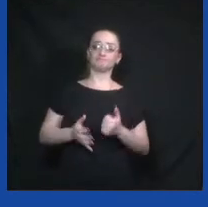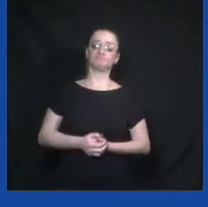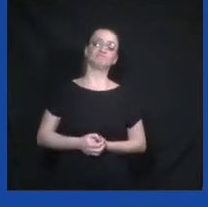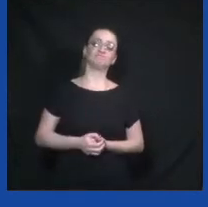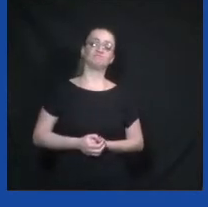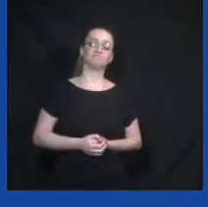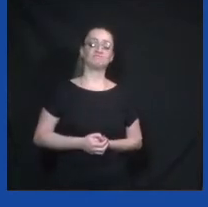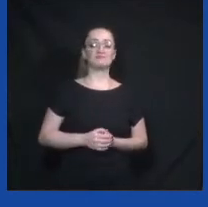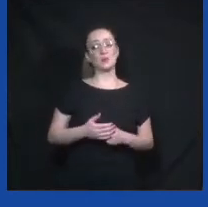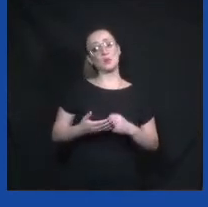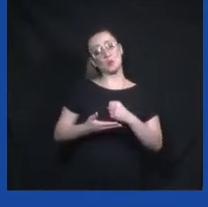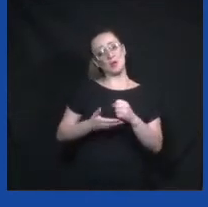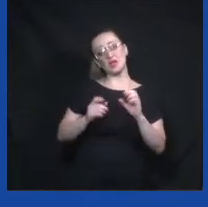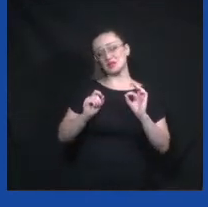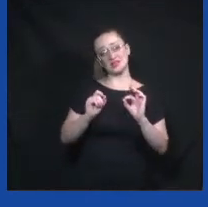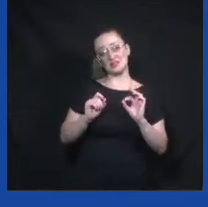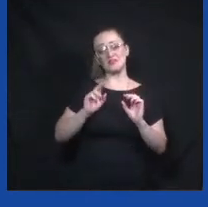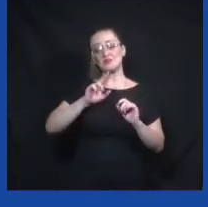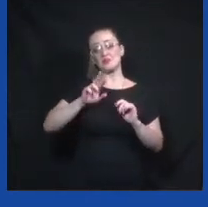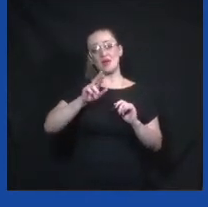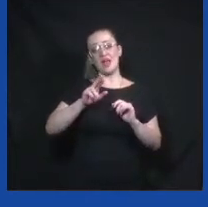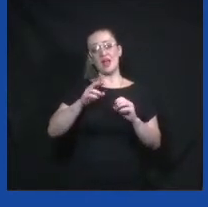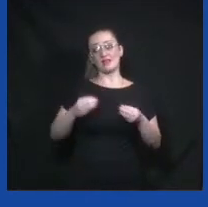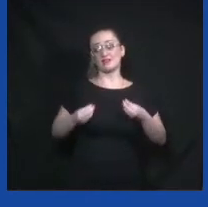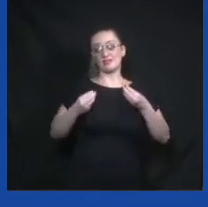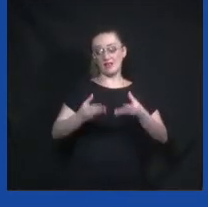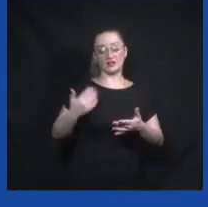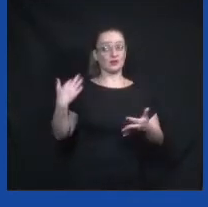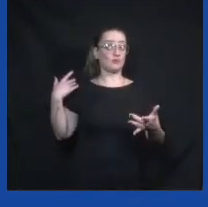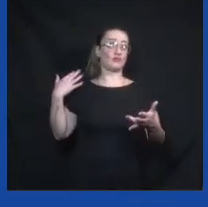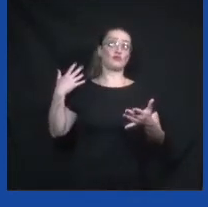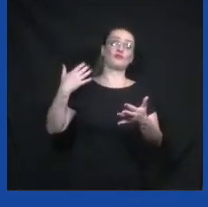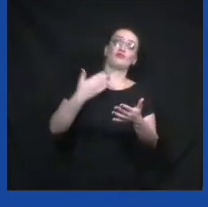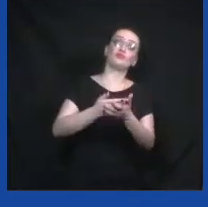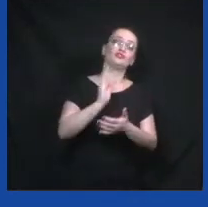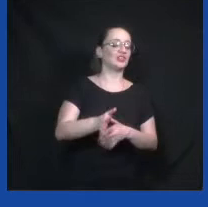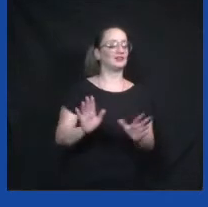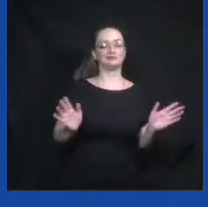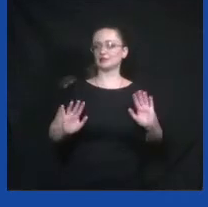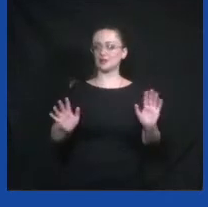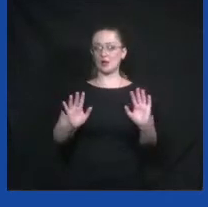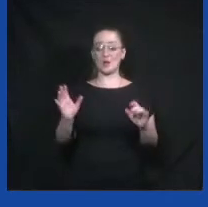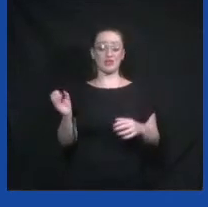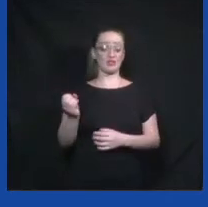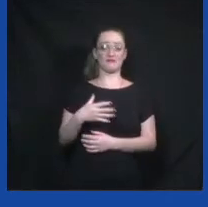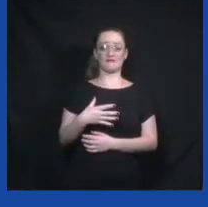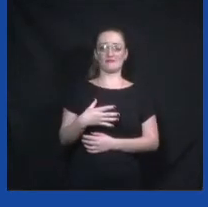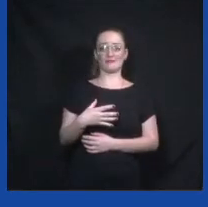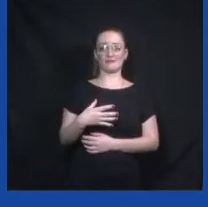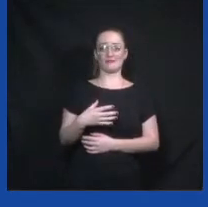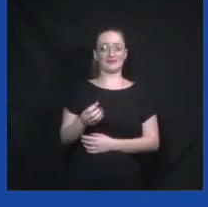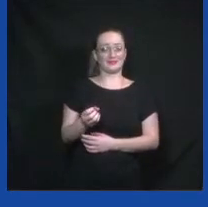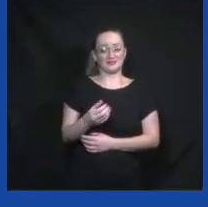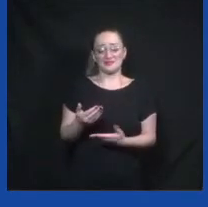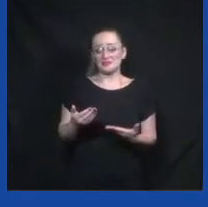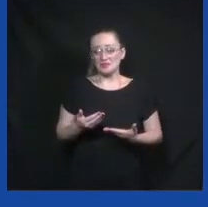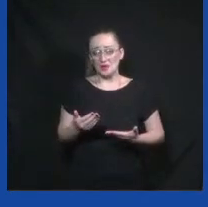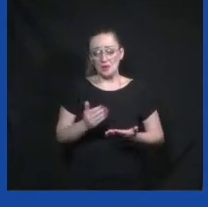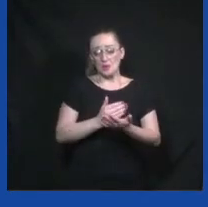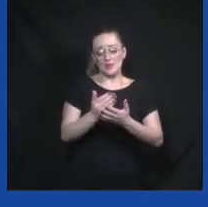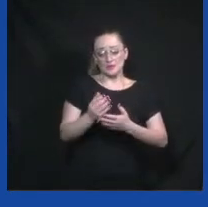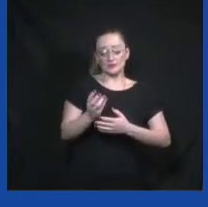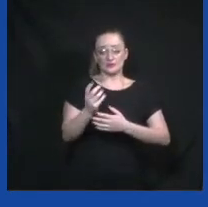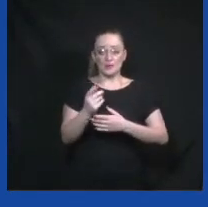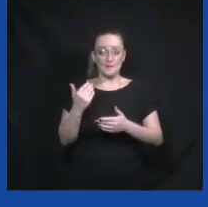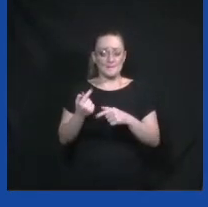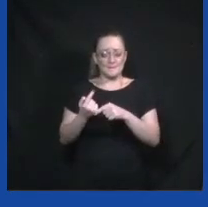Mas, basicamente, a gente não está falando de uma coisa que está dada há milênios aqui, né? A gente está falando de um fenômeno, Dantas acabou falando, muito episódico, né? A gente começou a quantificar há muito